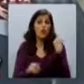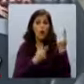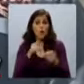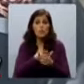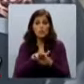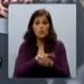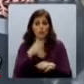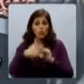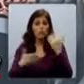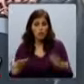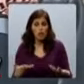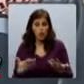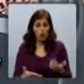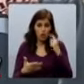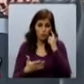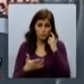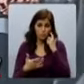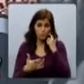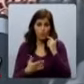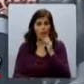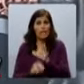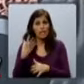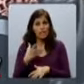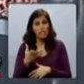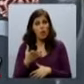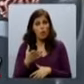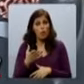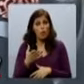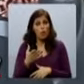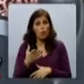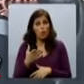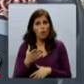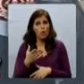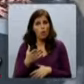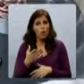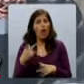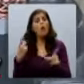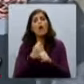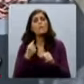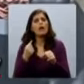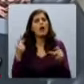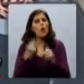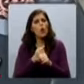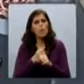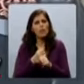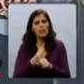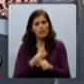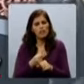ocorrem. A criação da aquisição de urnas e